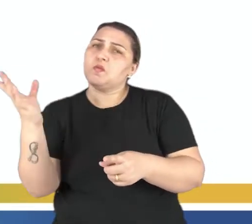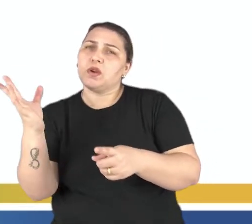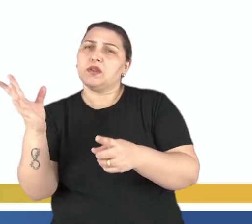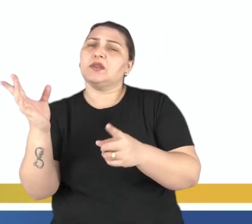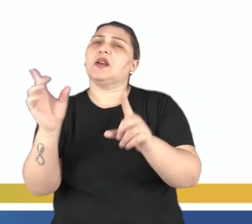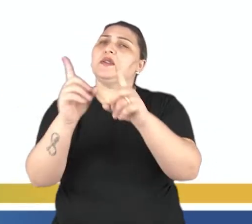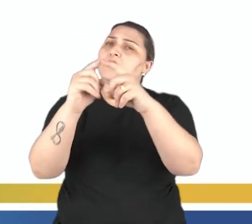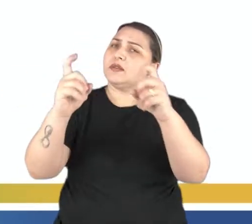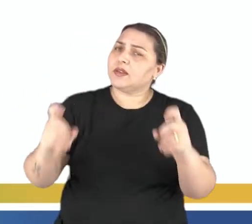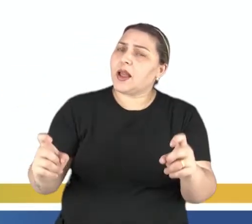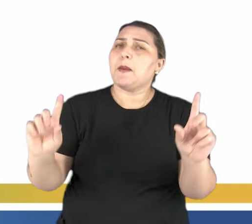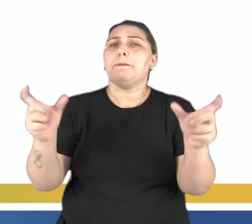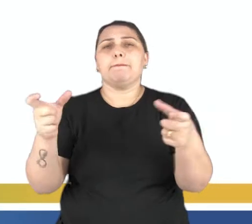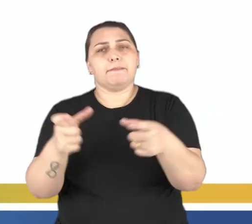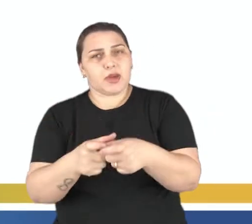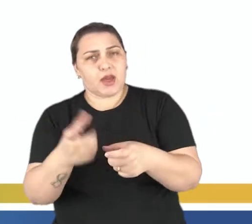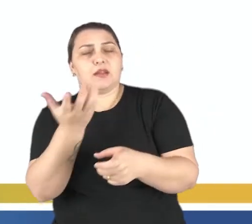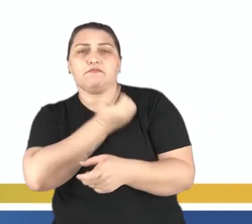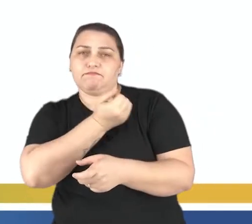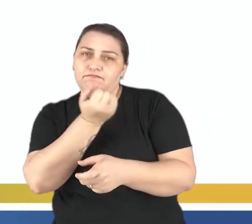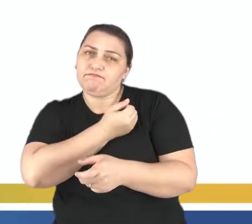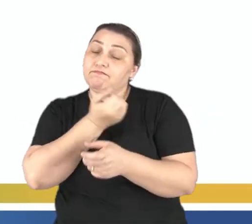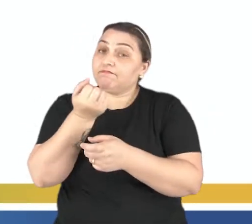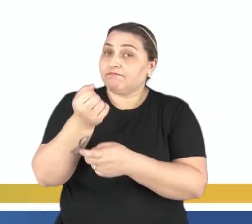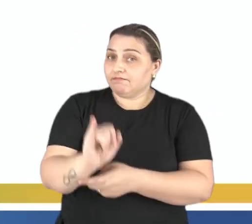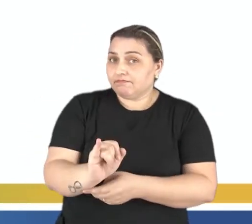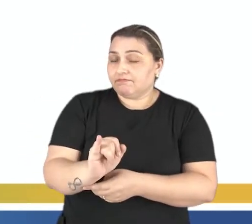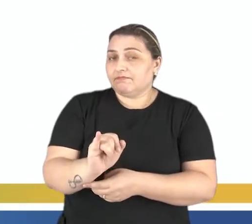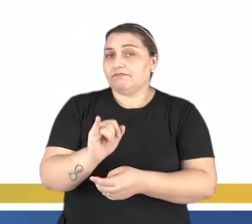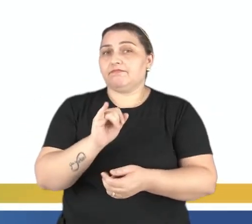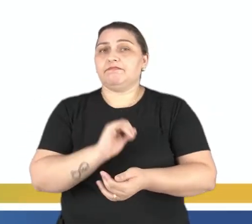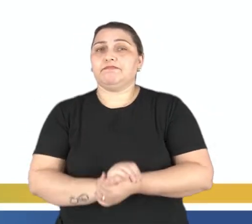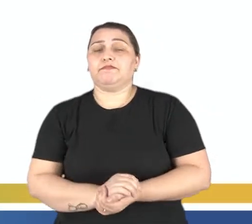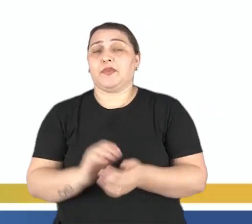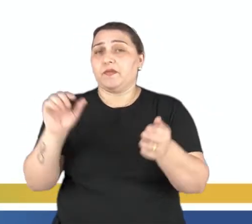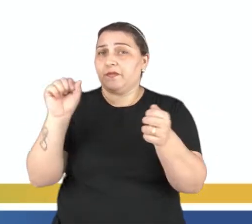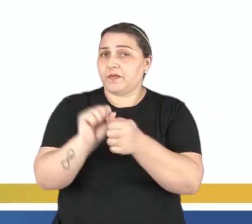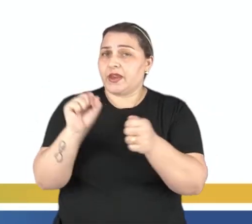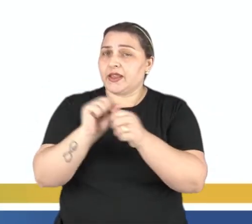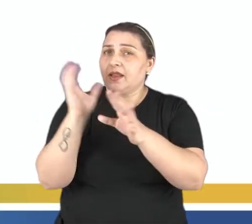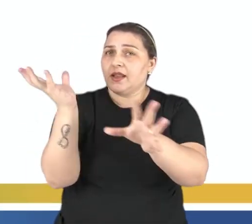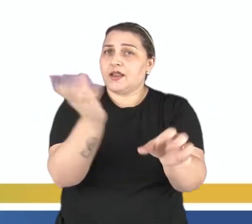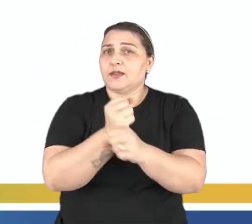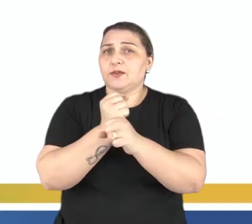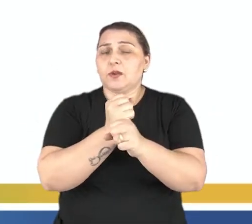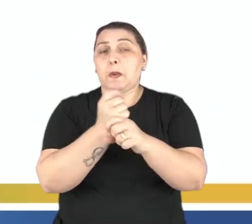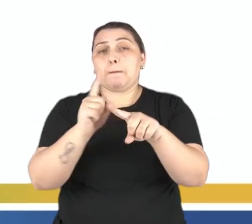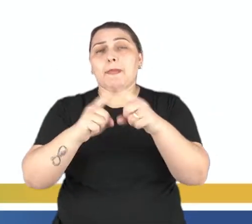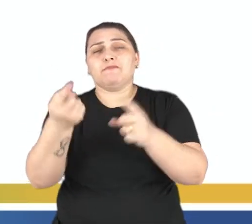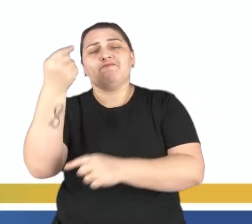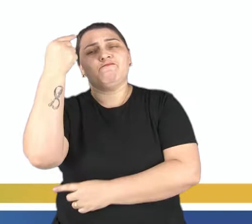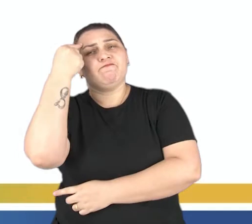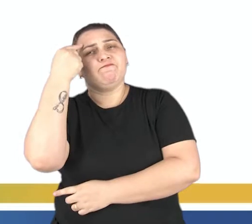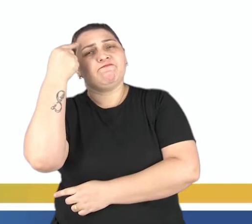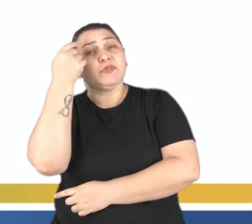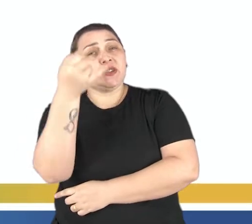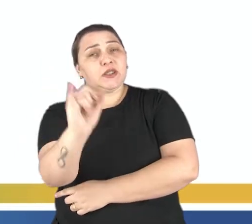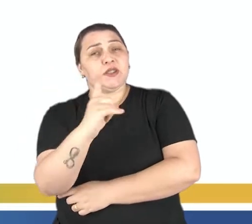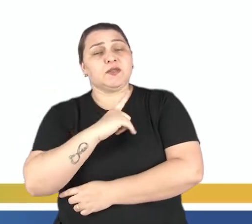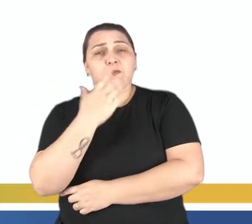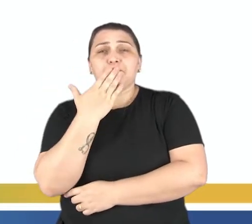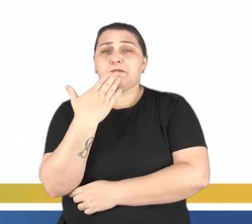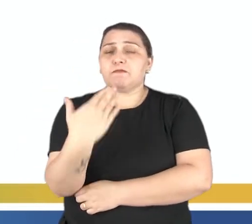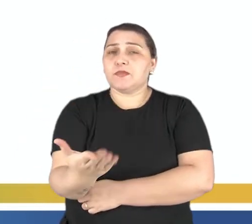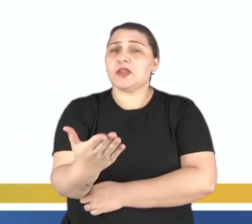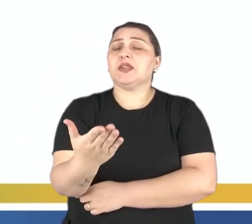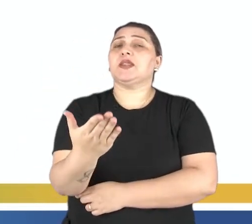específica e uma quantidade pequena, para assim fazermos essa soma. Mas imagine, se ele tivesse pedido aqui